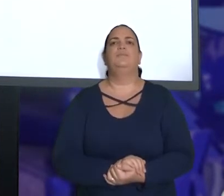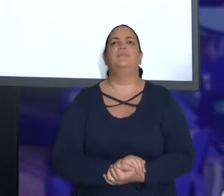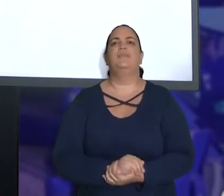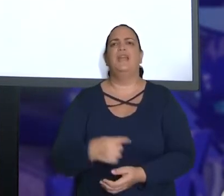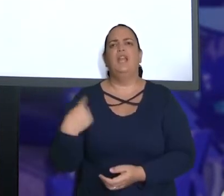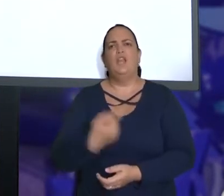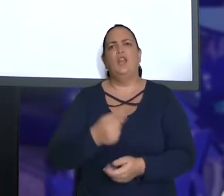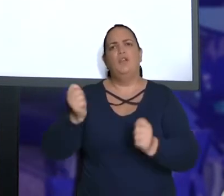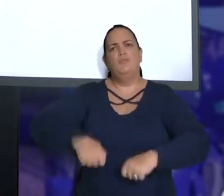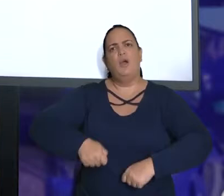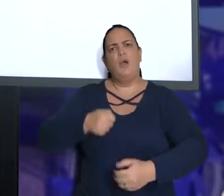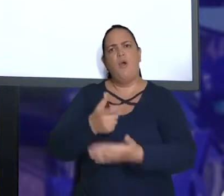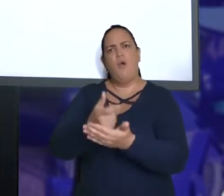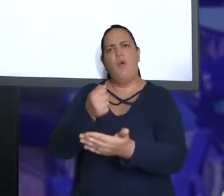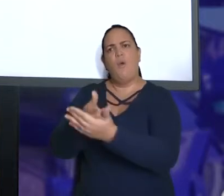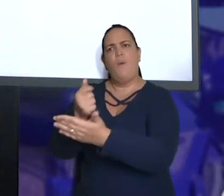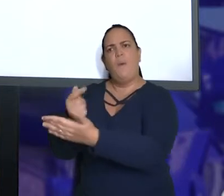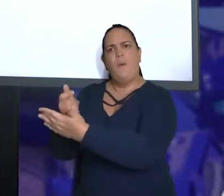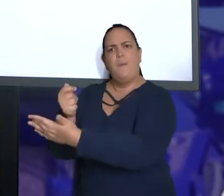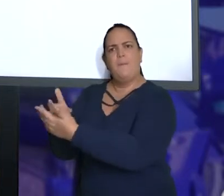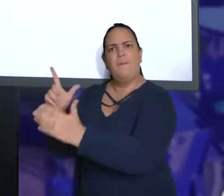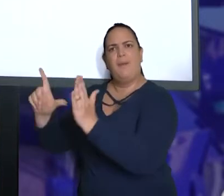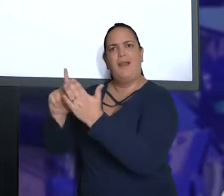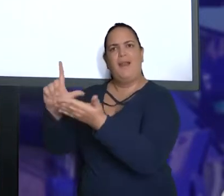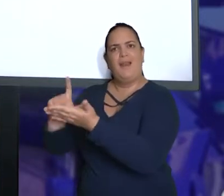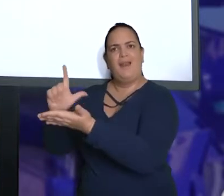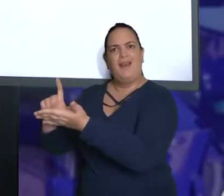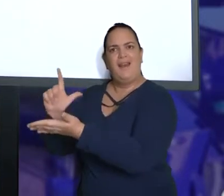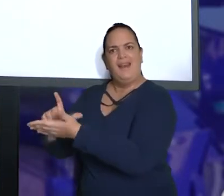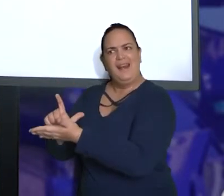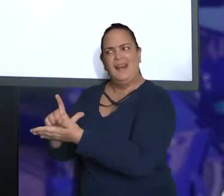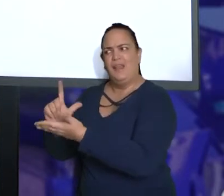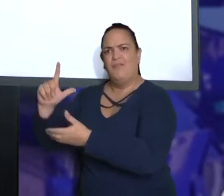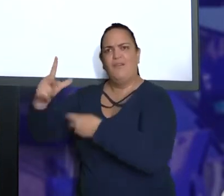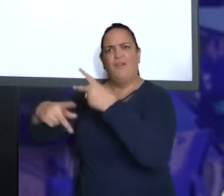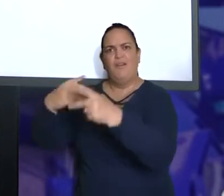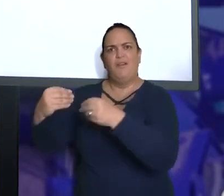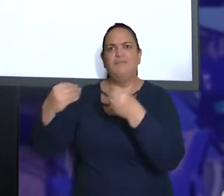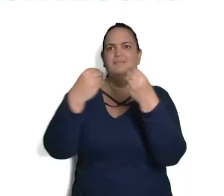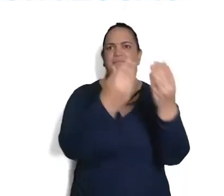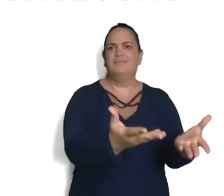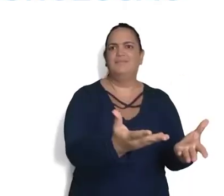possamos comprar livros e dar de presente aproveitando o período do Natal.